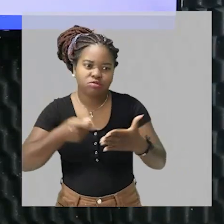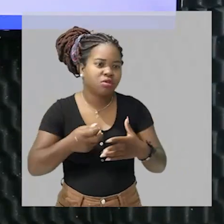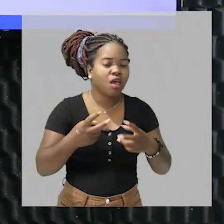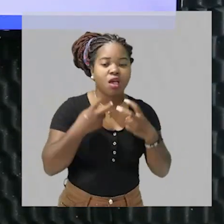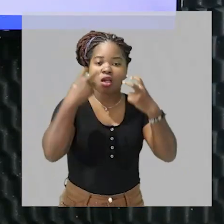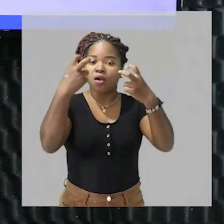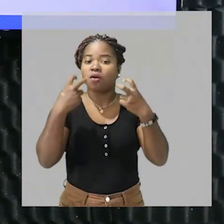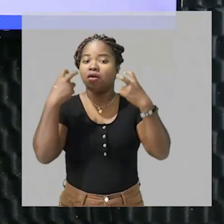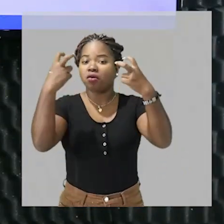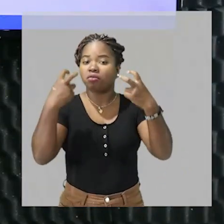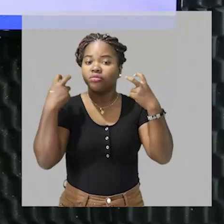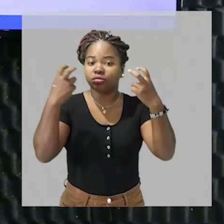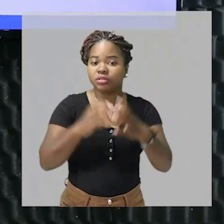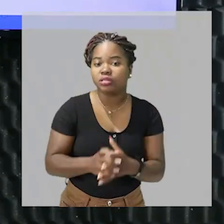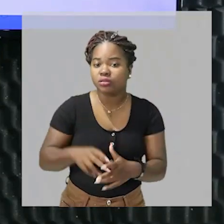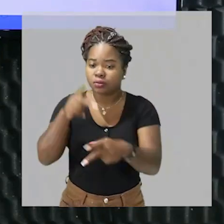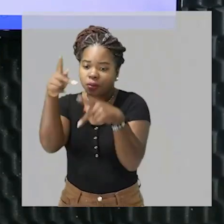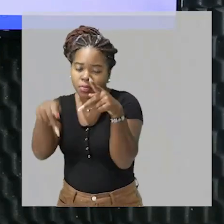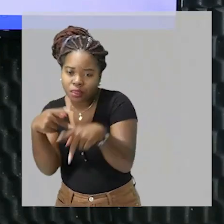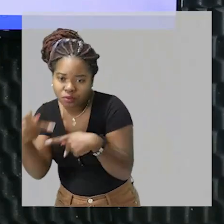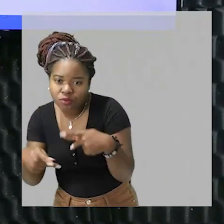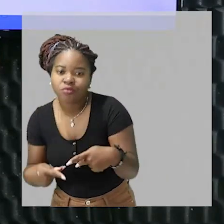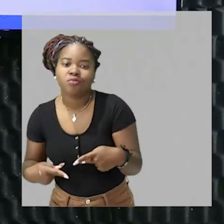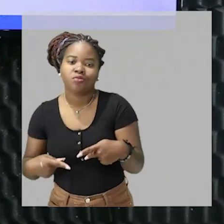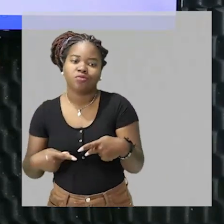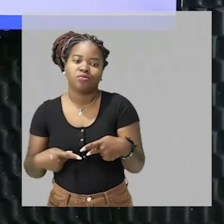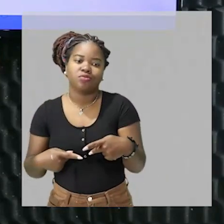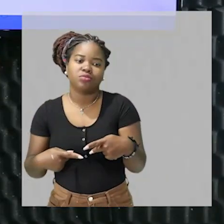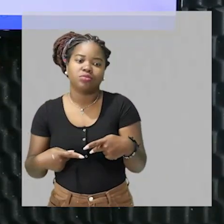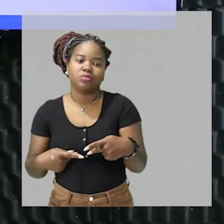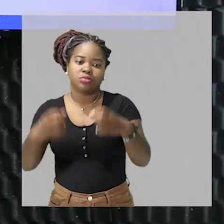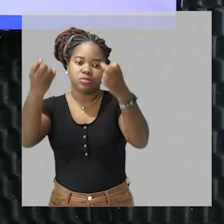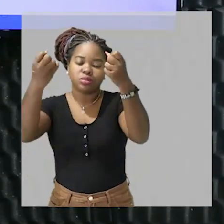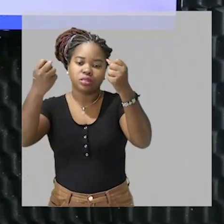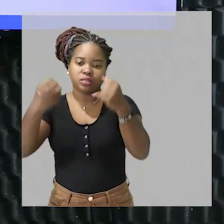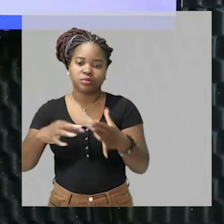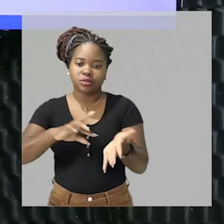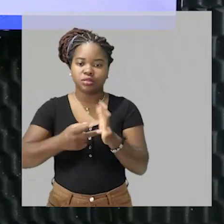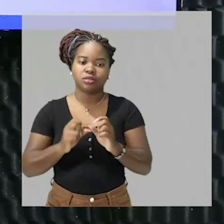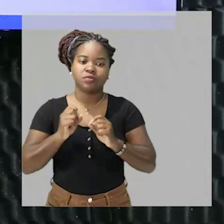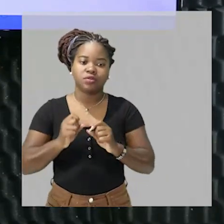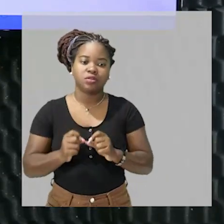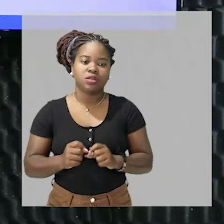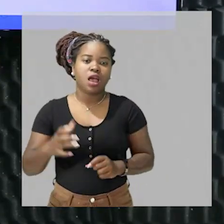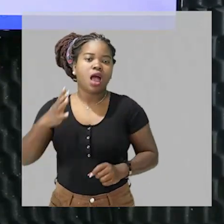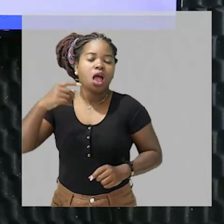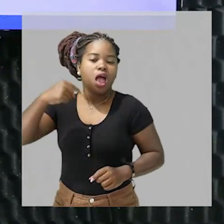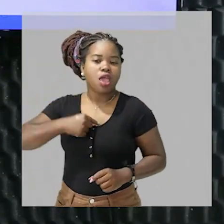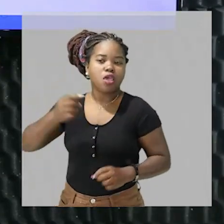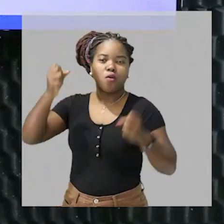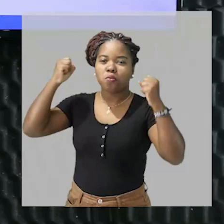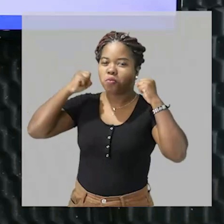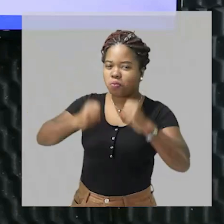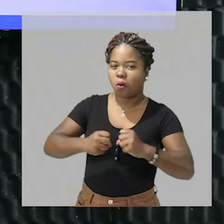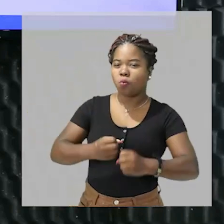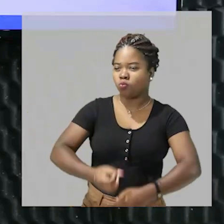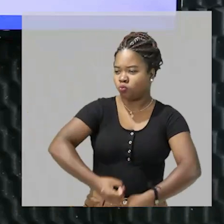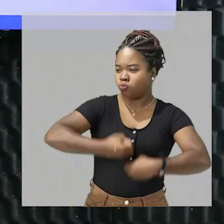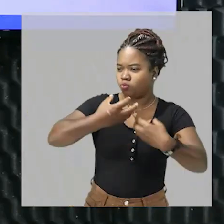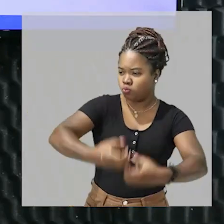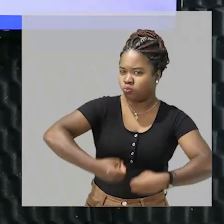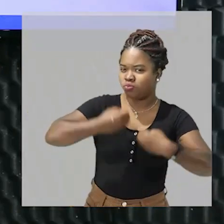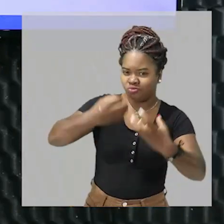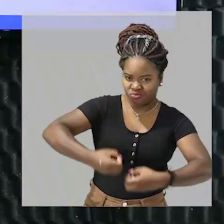eu tenho, eu posso e eu vou me expressar, né, de alguma maneira onde as pessoas percebam nitidamente, através